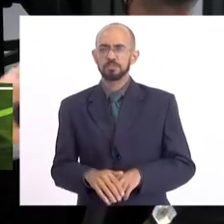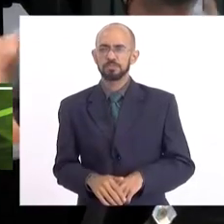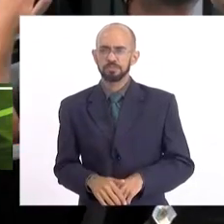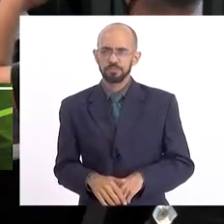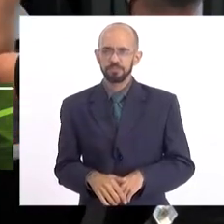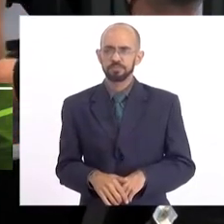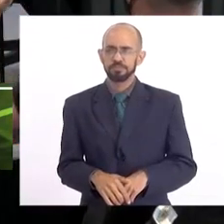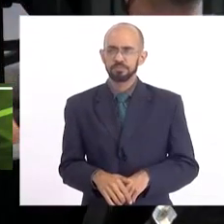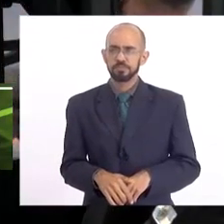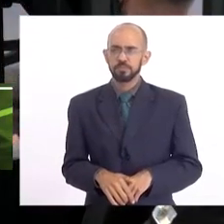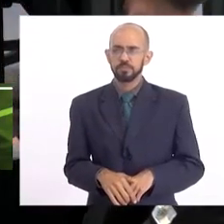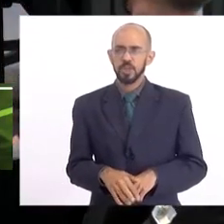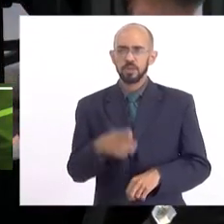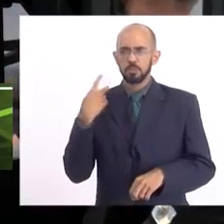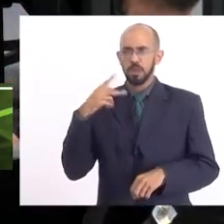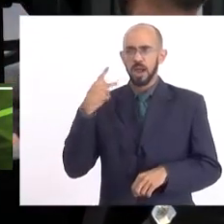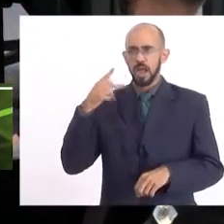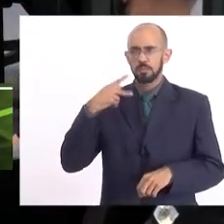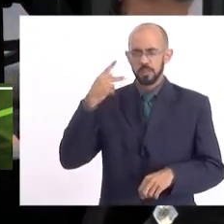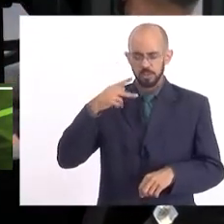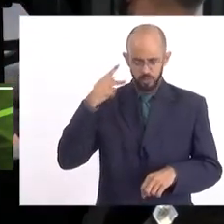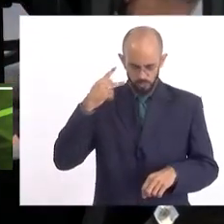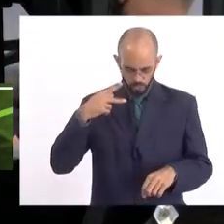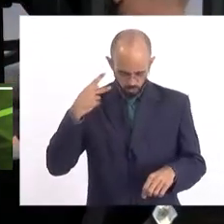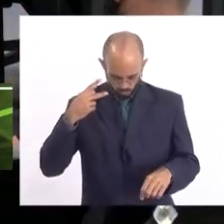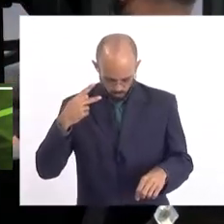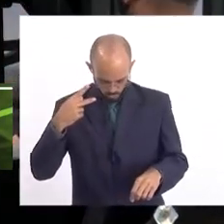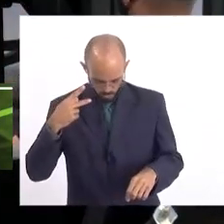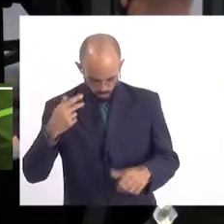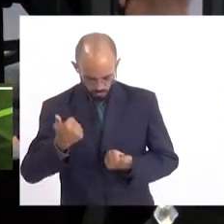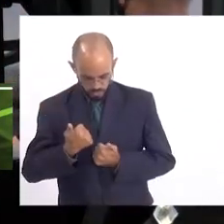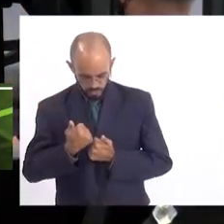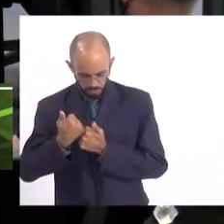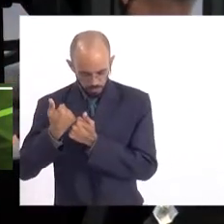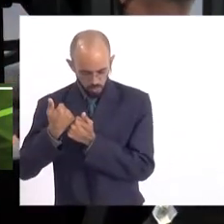e o parlamento. Parlamento com esse apoio.